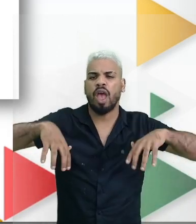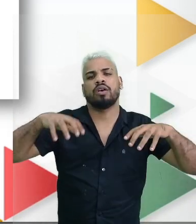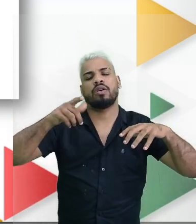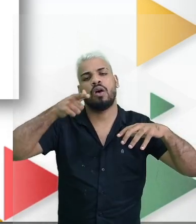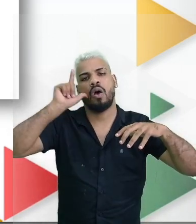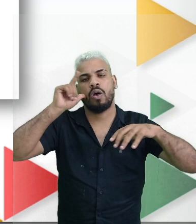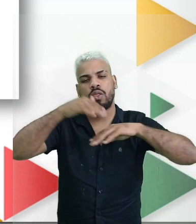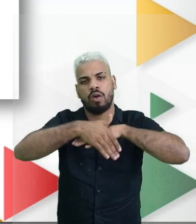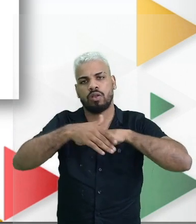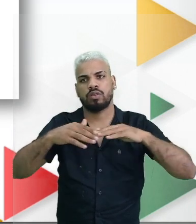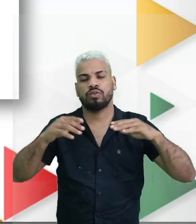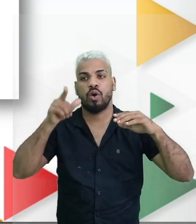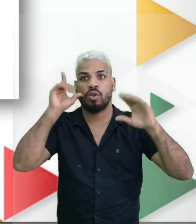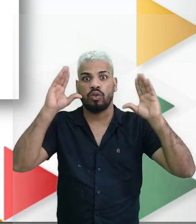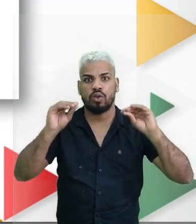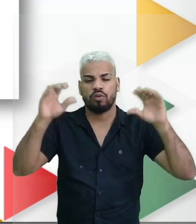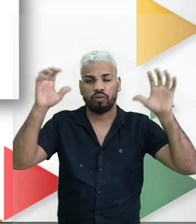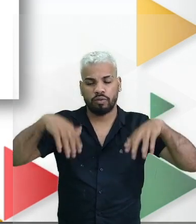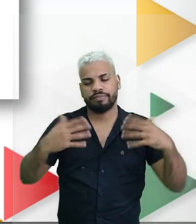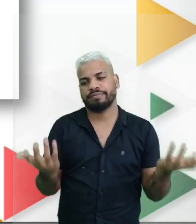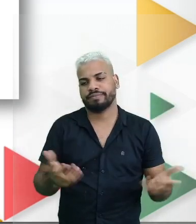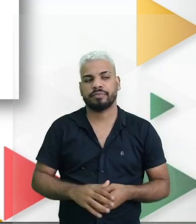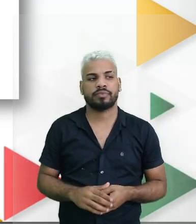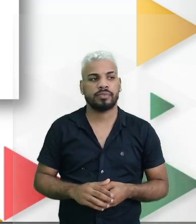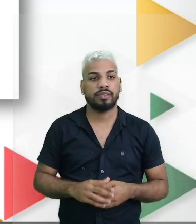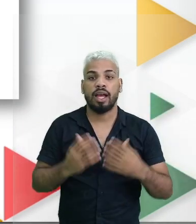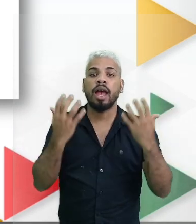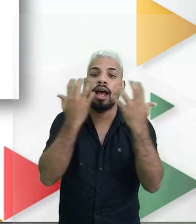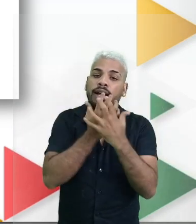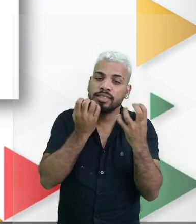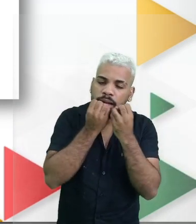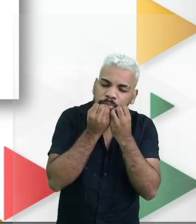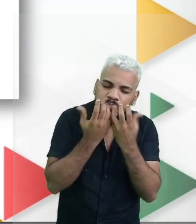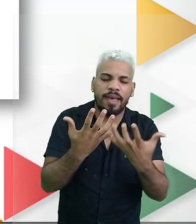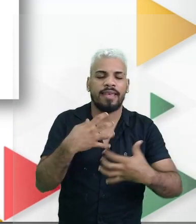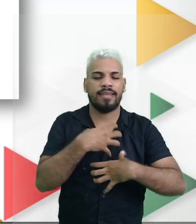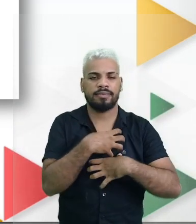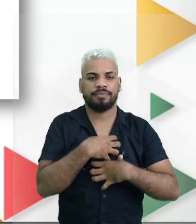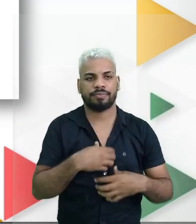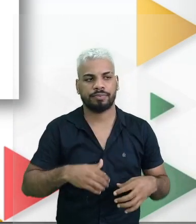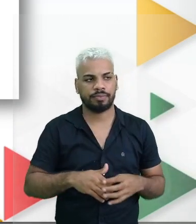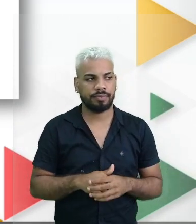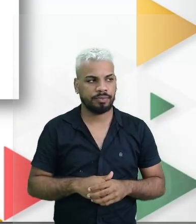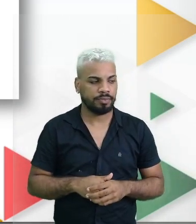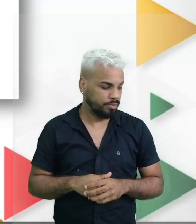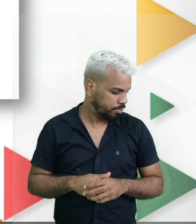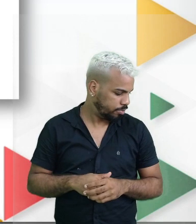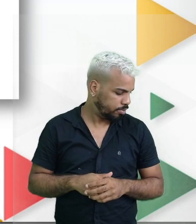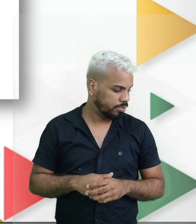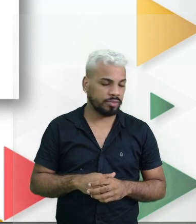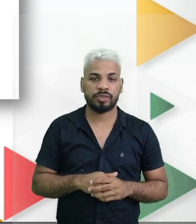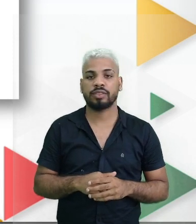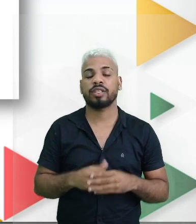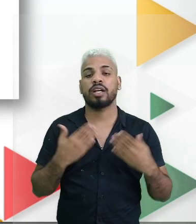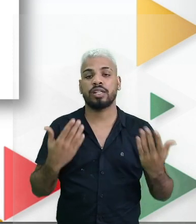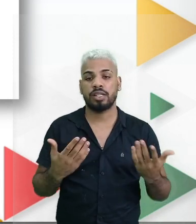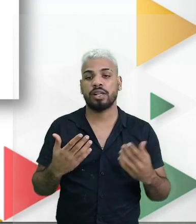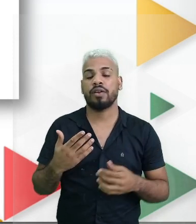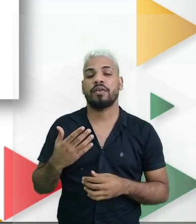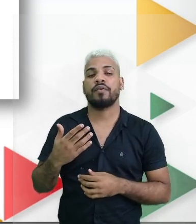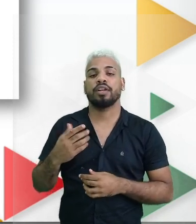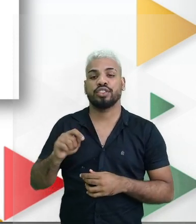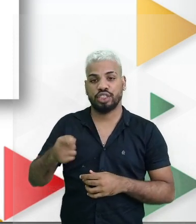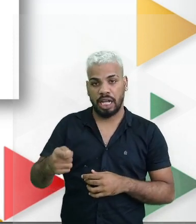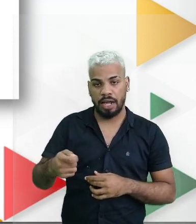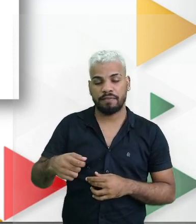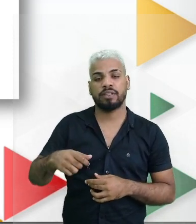noite. Cantar faz bem para a alma. As chaves e as malas de Joana estão